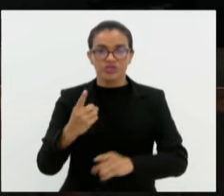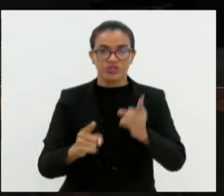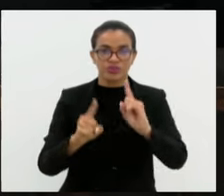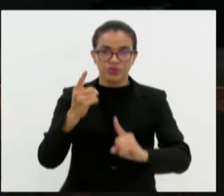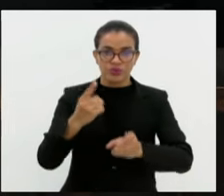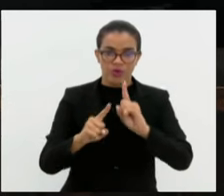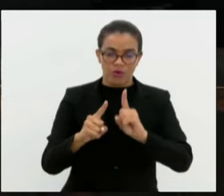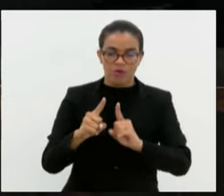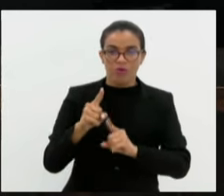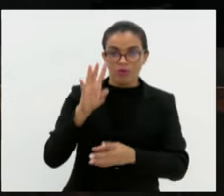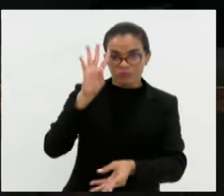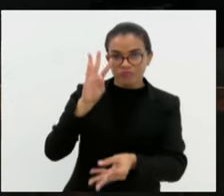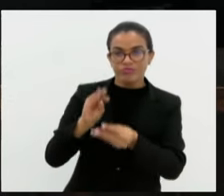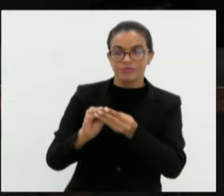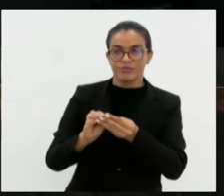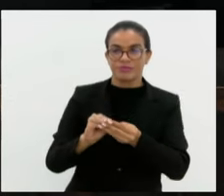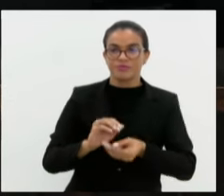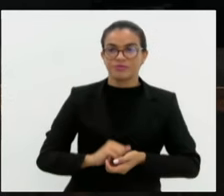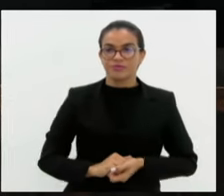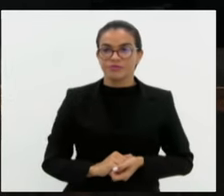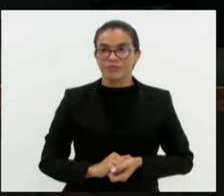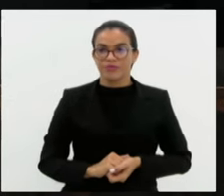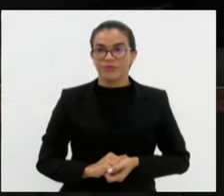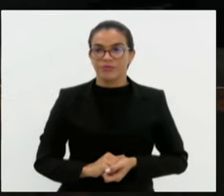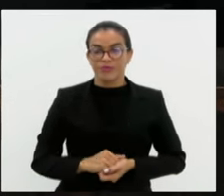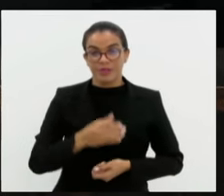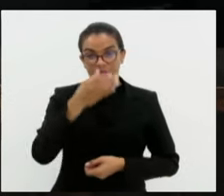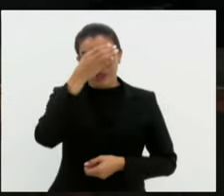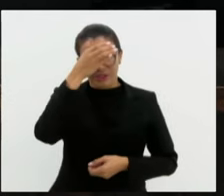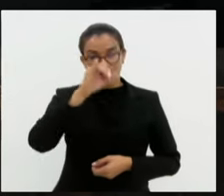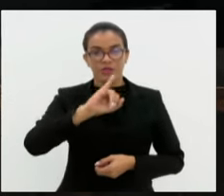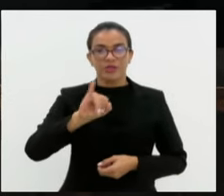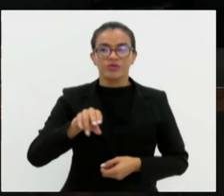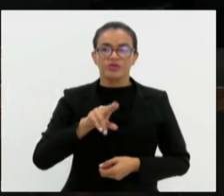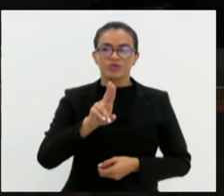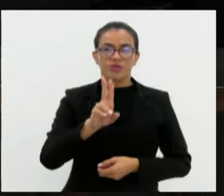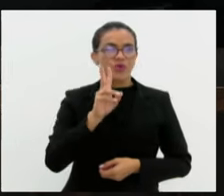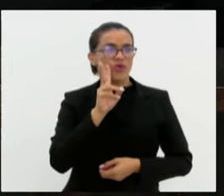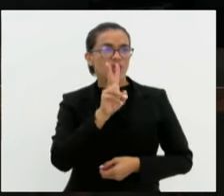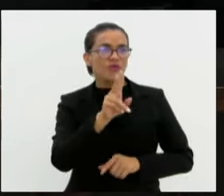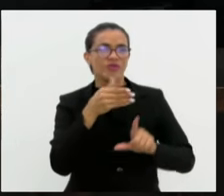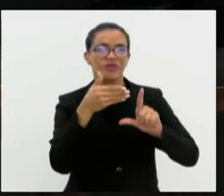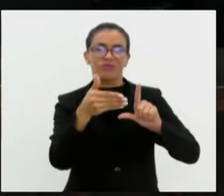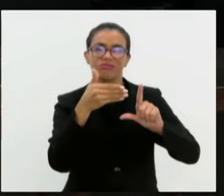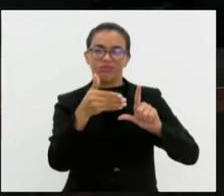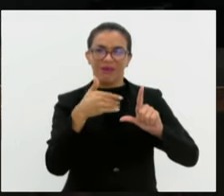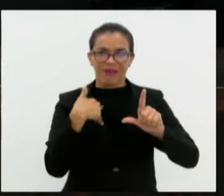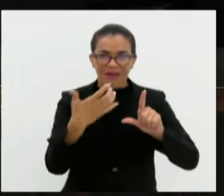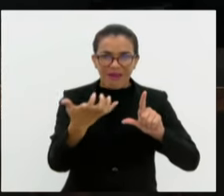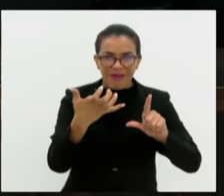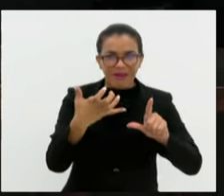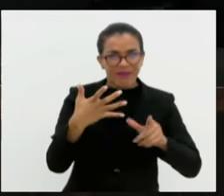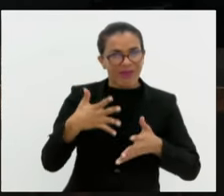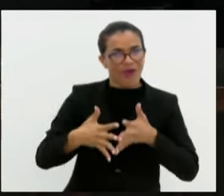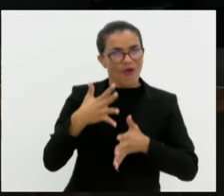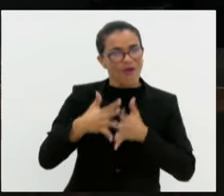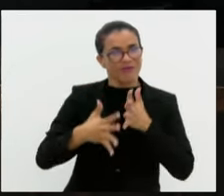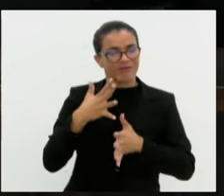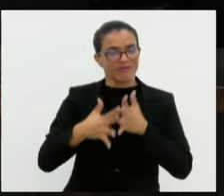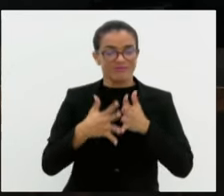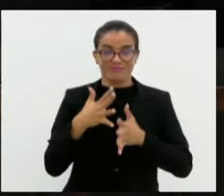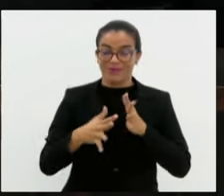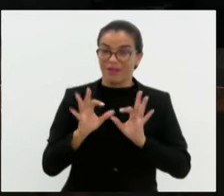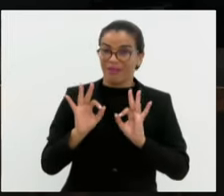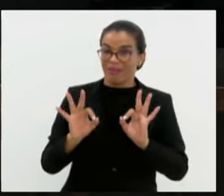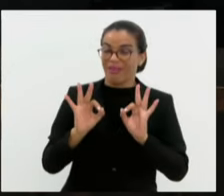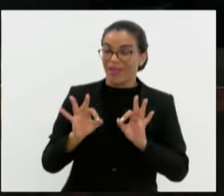Ju. Tia Ju está... Ah, não, chegou aqui. Eu vi Tia Ju no vídeo agora há pouco. Quer me confundir, Tia Ju? De fato, eu